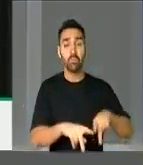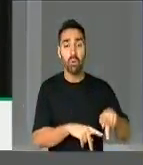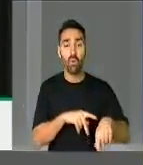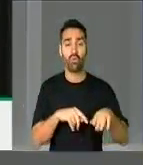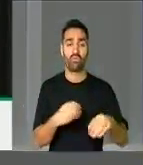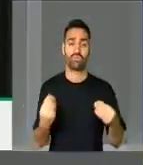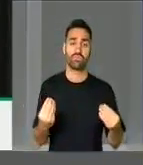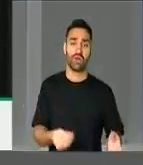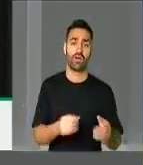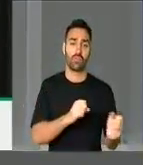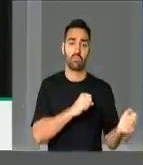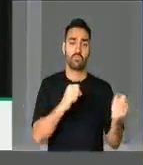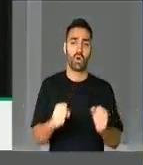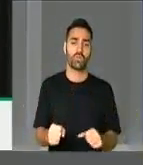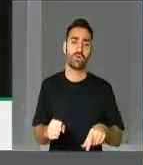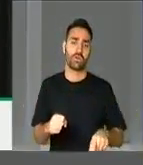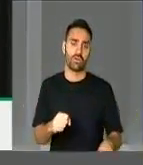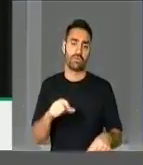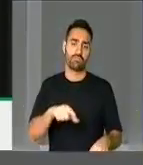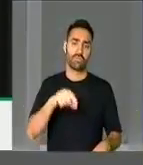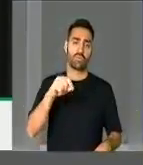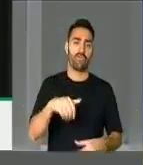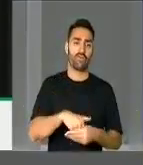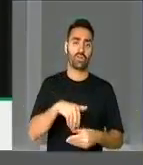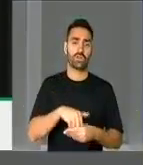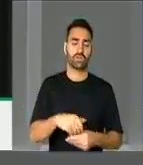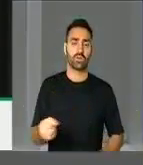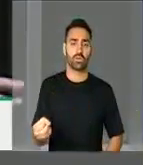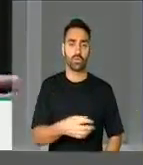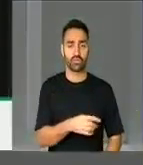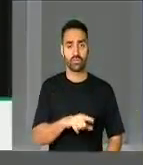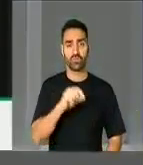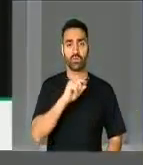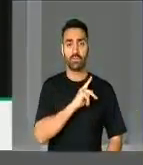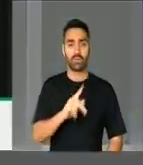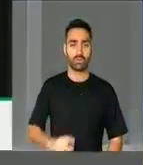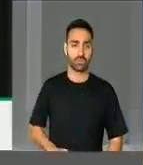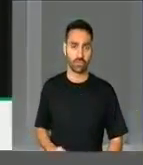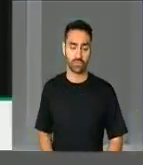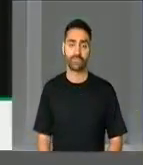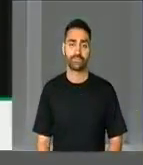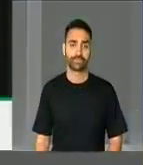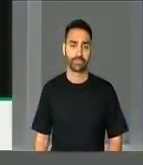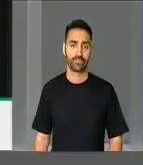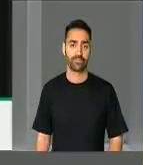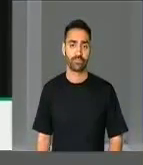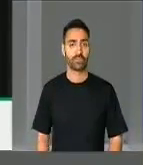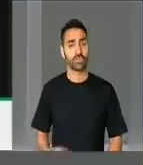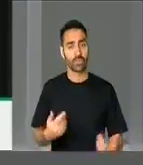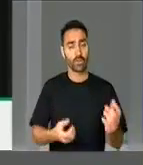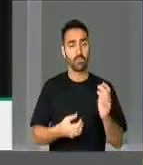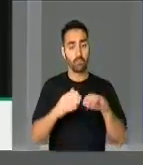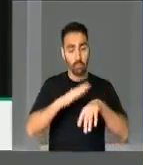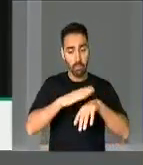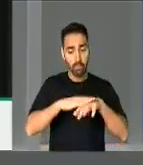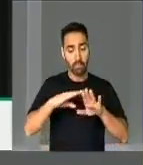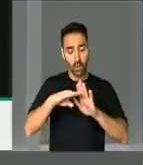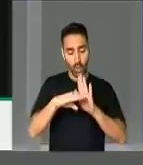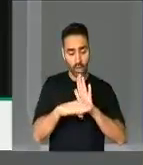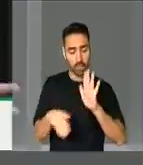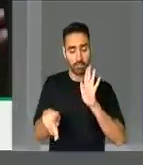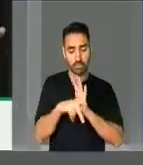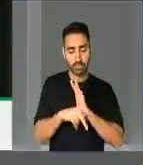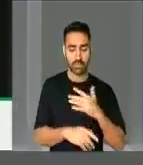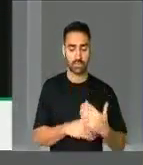poder que o povo tem para o povo eleger o seu presidente da República com um programa de